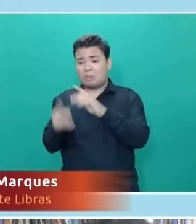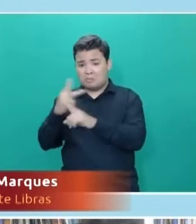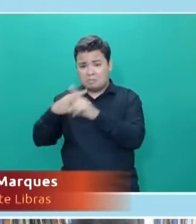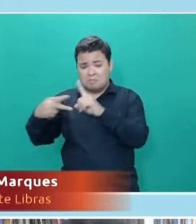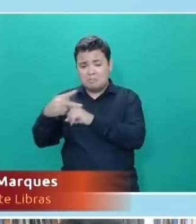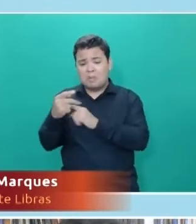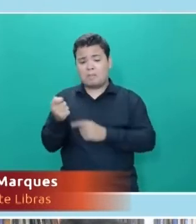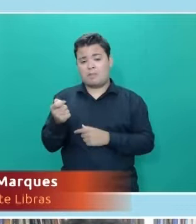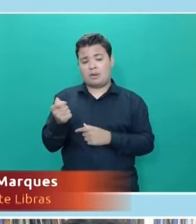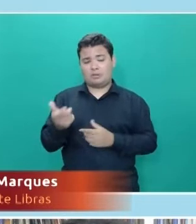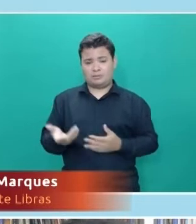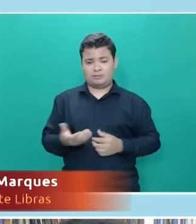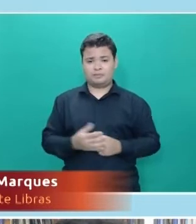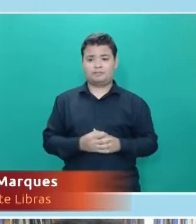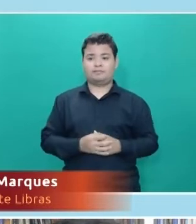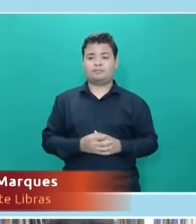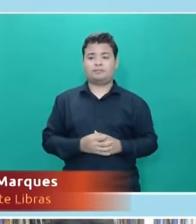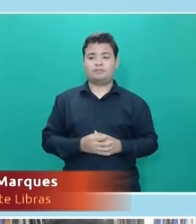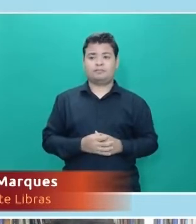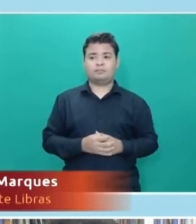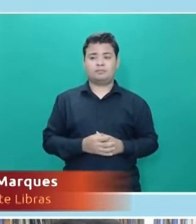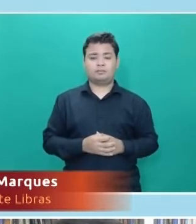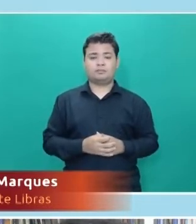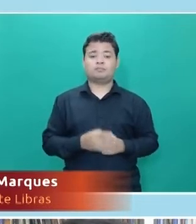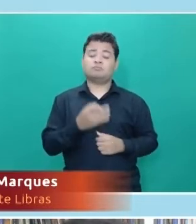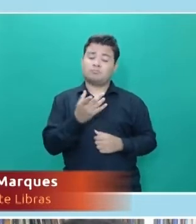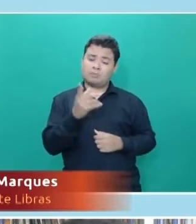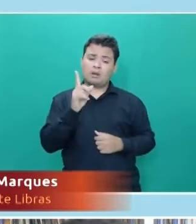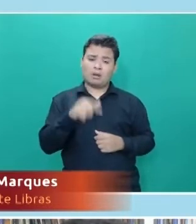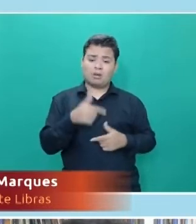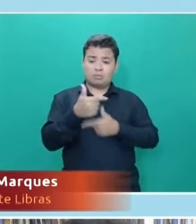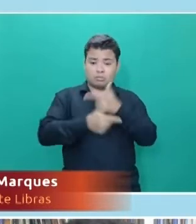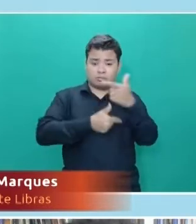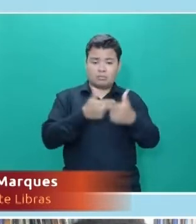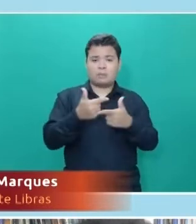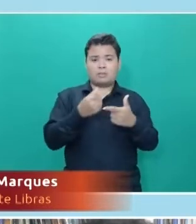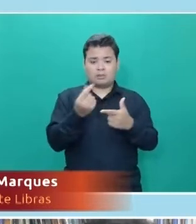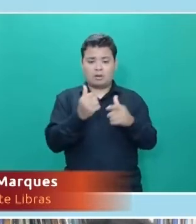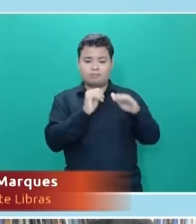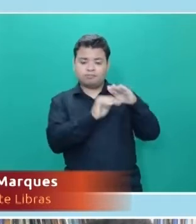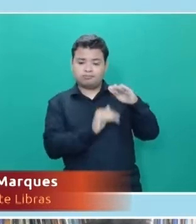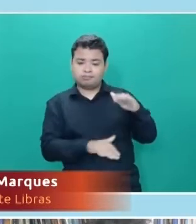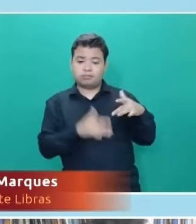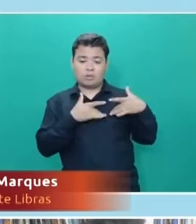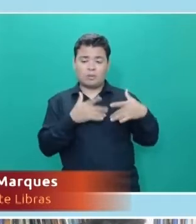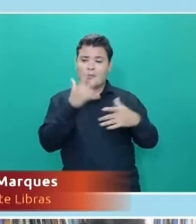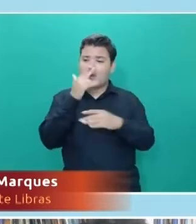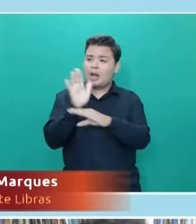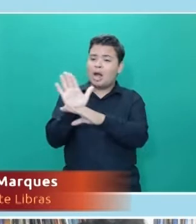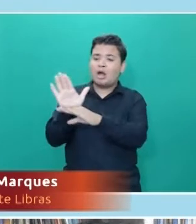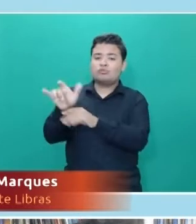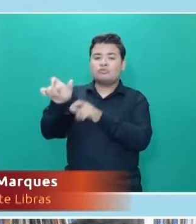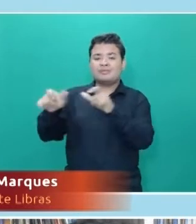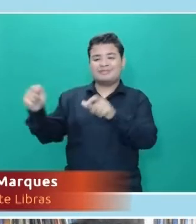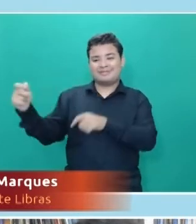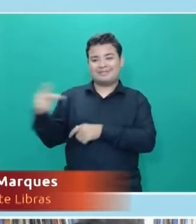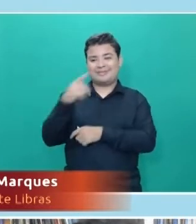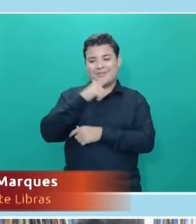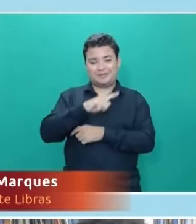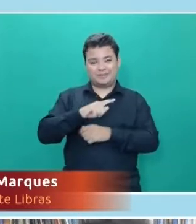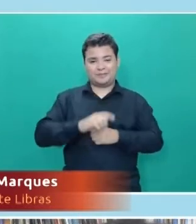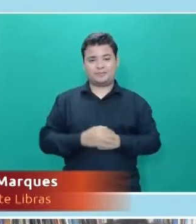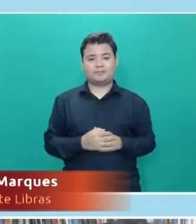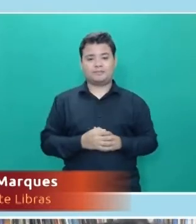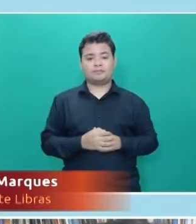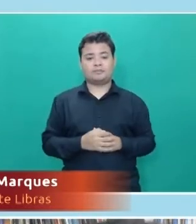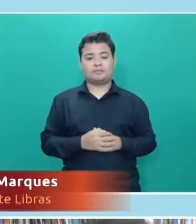ela é solidária. E o Estado social, a social-democracia, e não o comunismo,